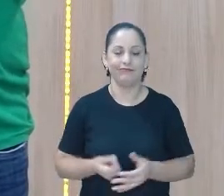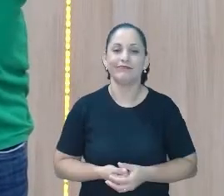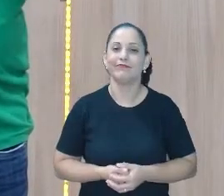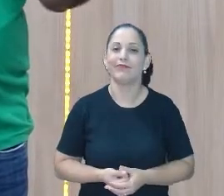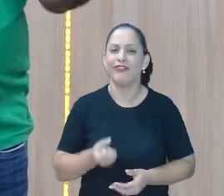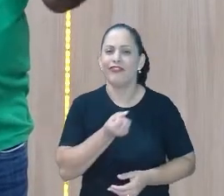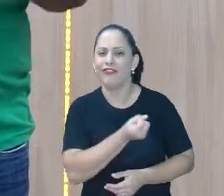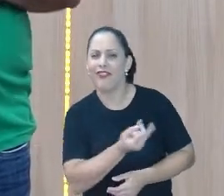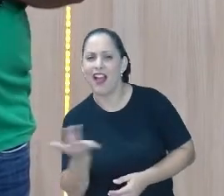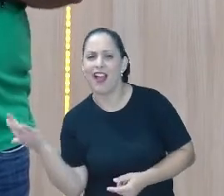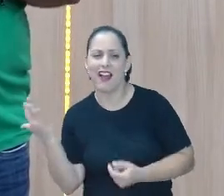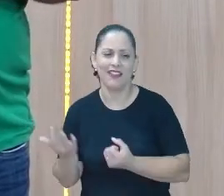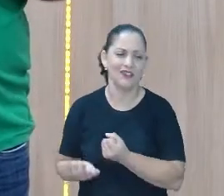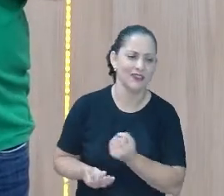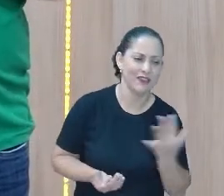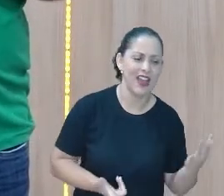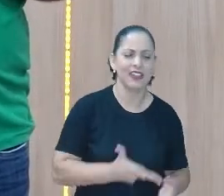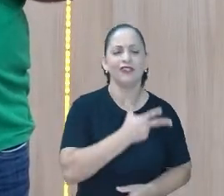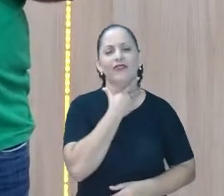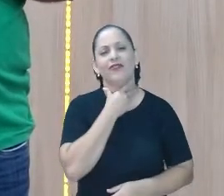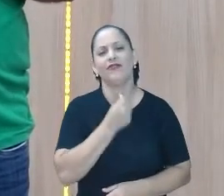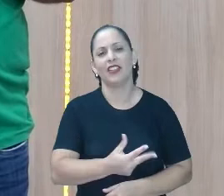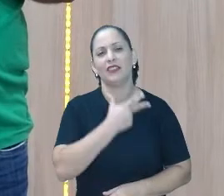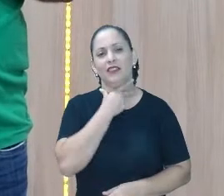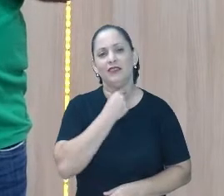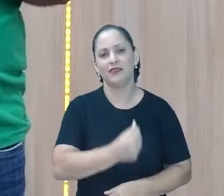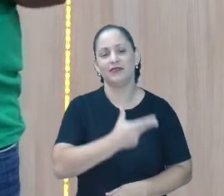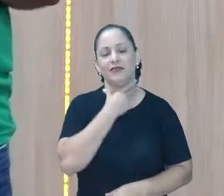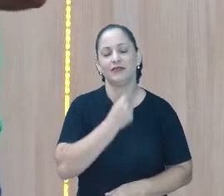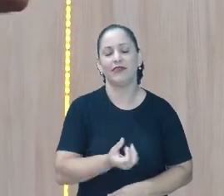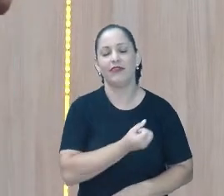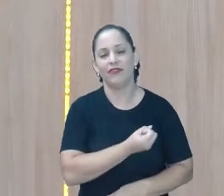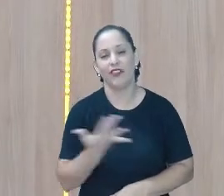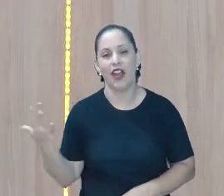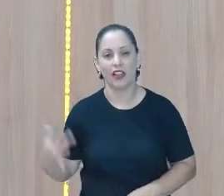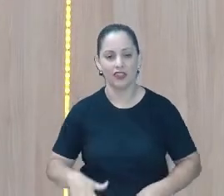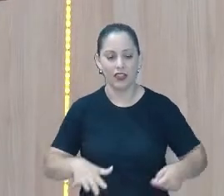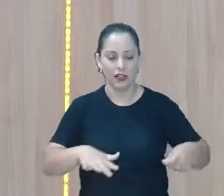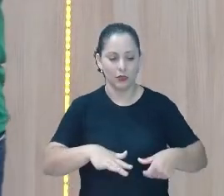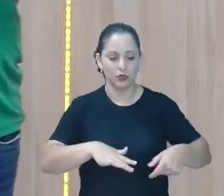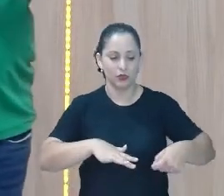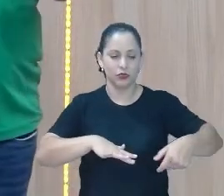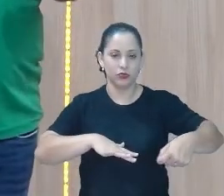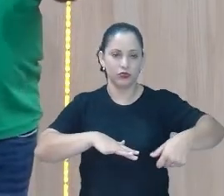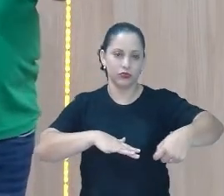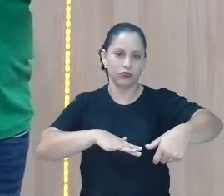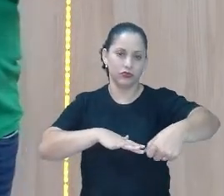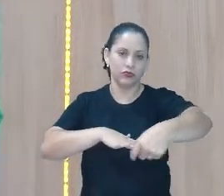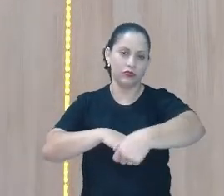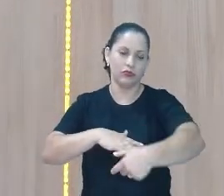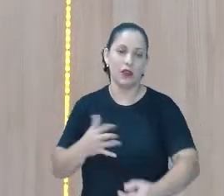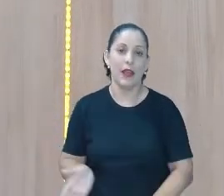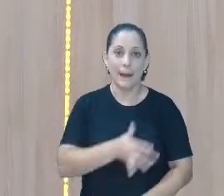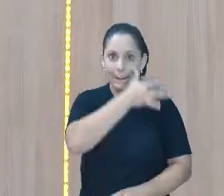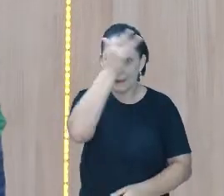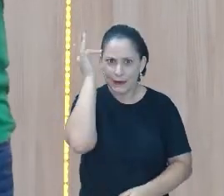das mais diversas, né? Dentre elas, uma que é a que eu acho mais engraçada, né, de que as vacinas elas